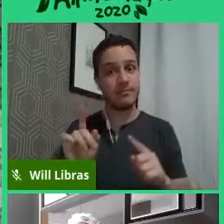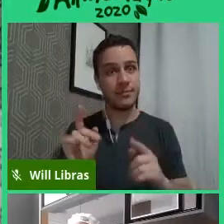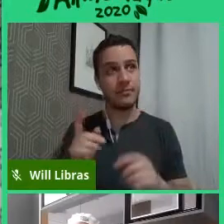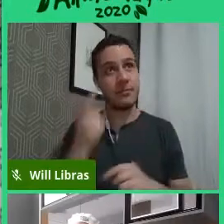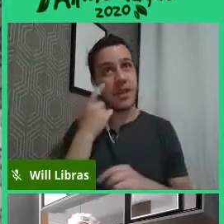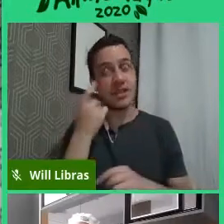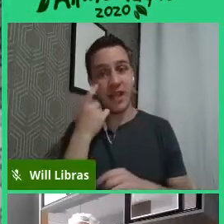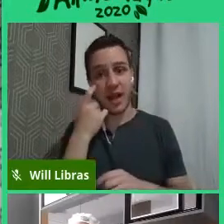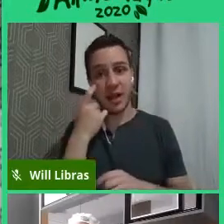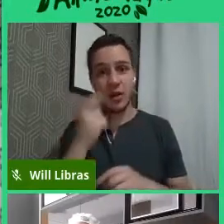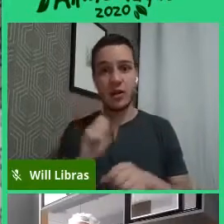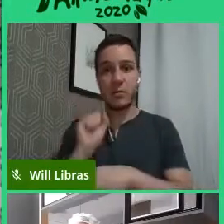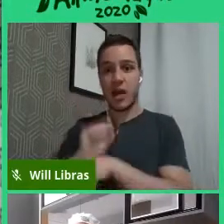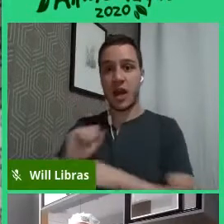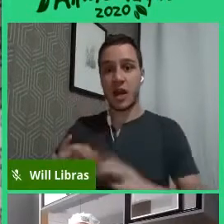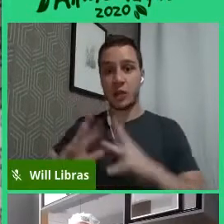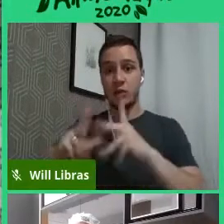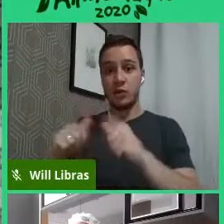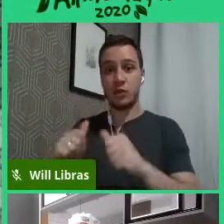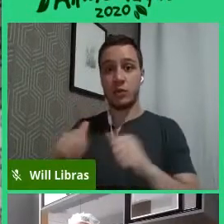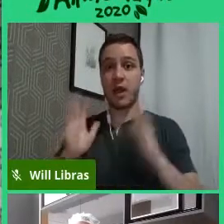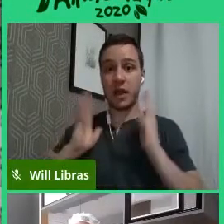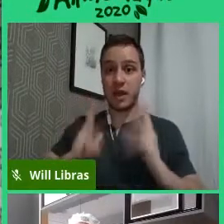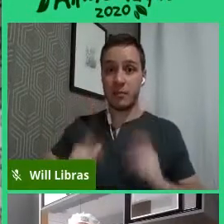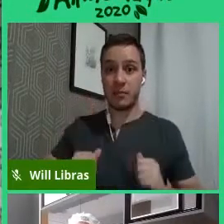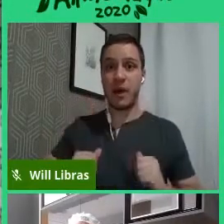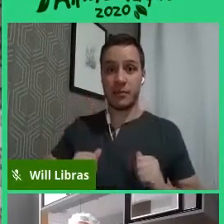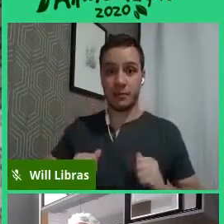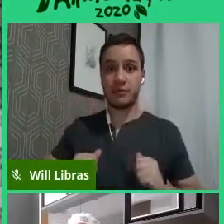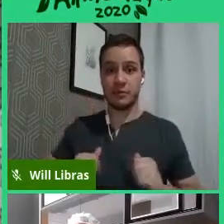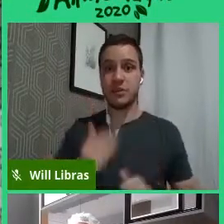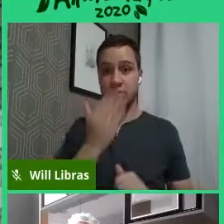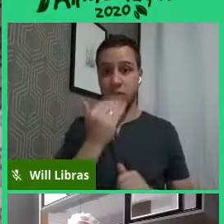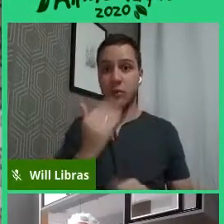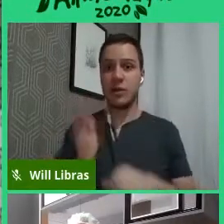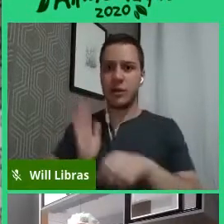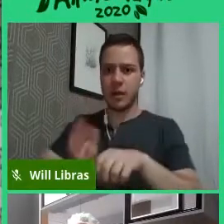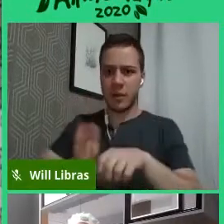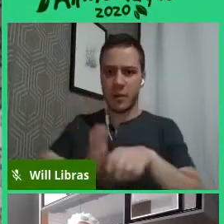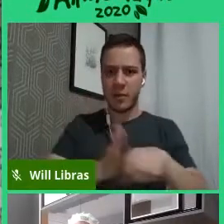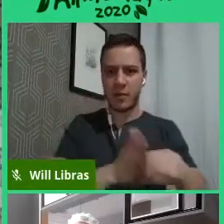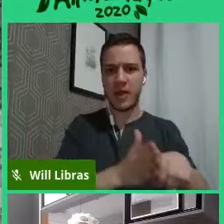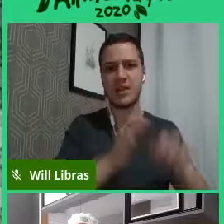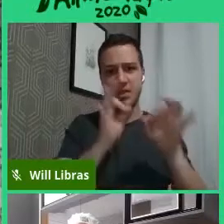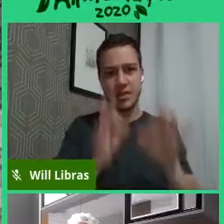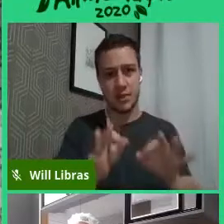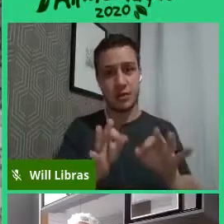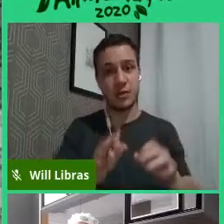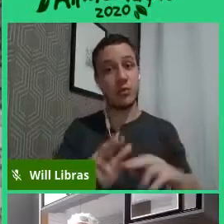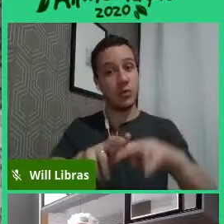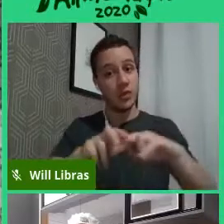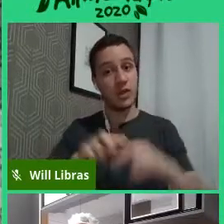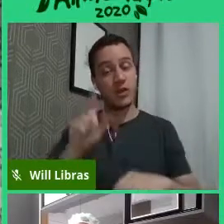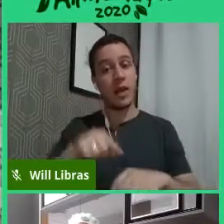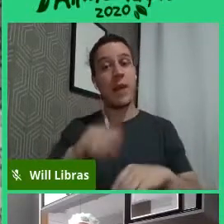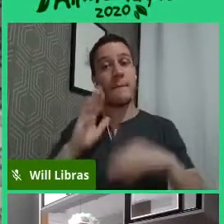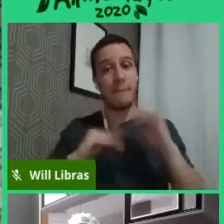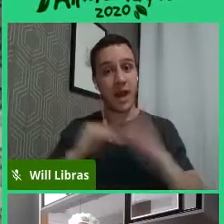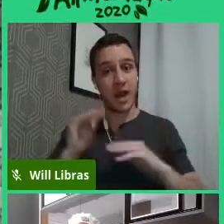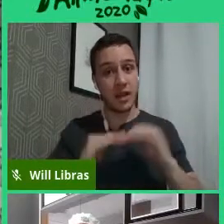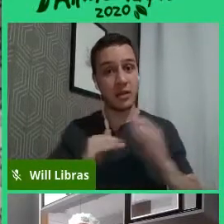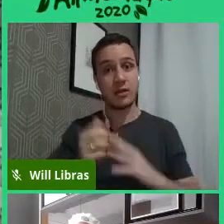parar tudo do jantar e para lavar todos esses vegetais e picar. Então, é muito mais prático se eu trouxer